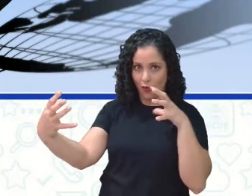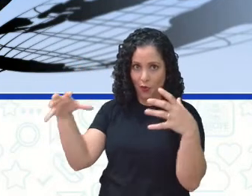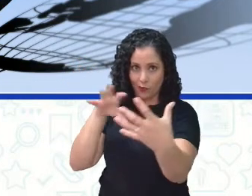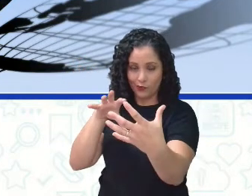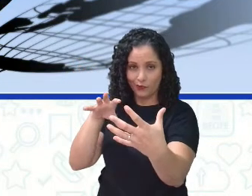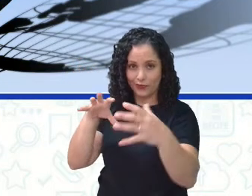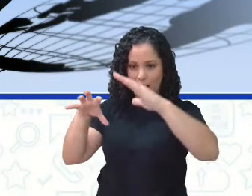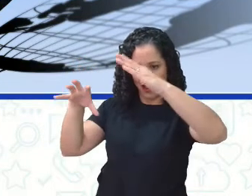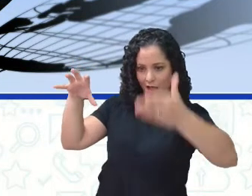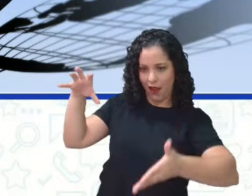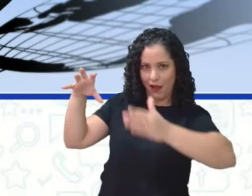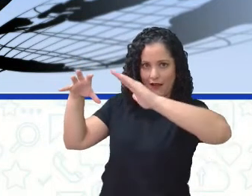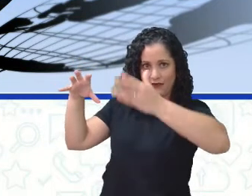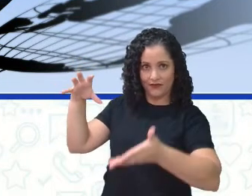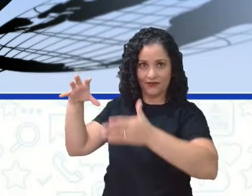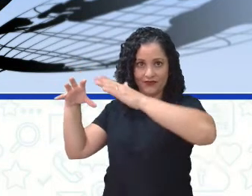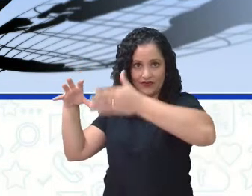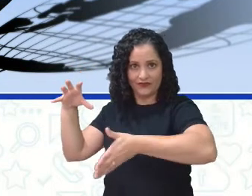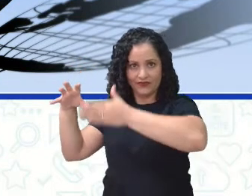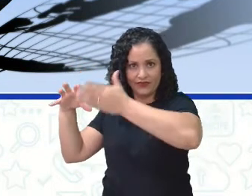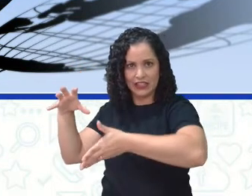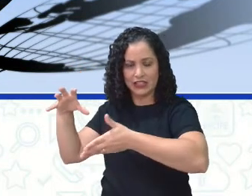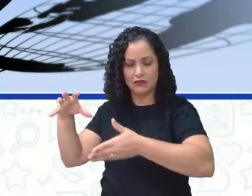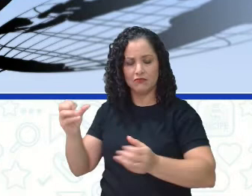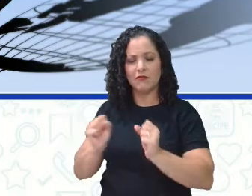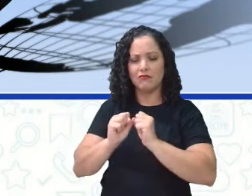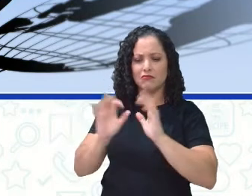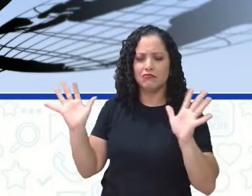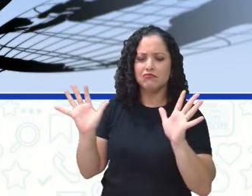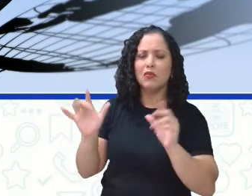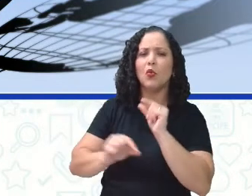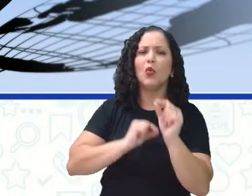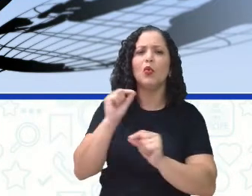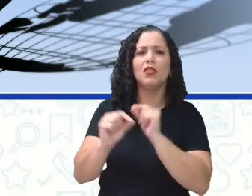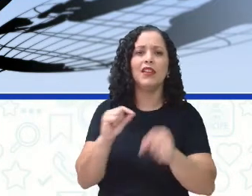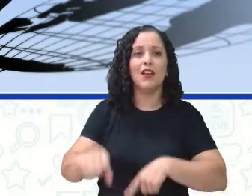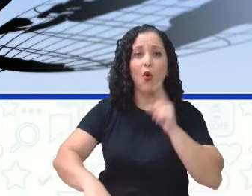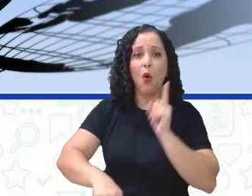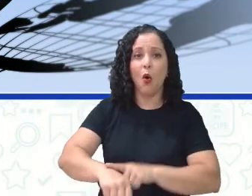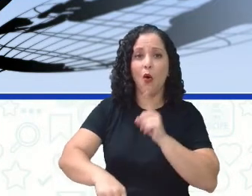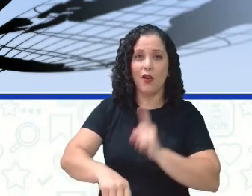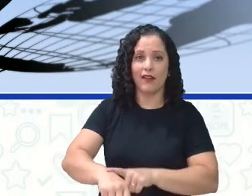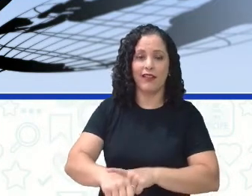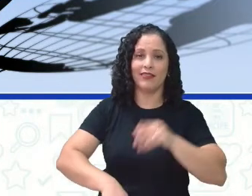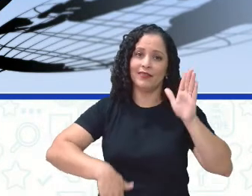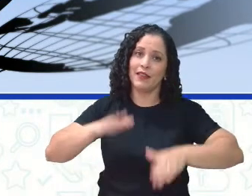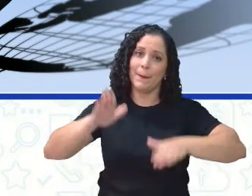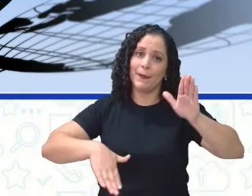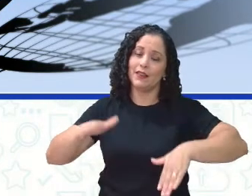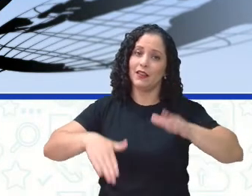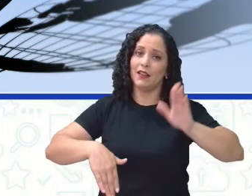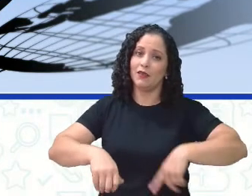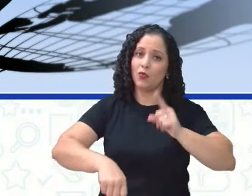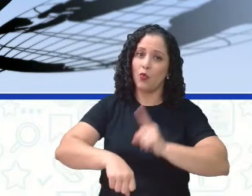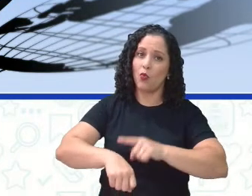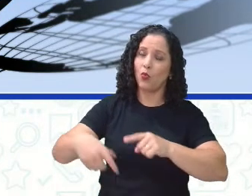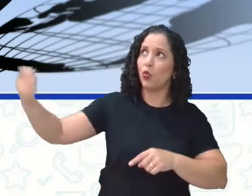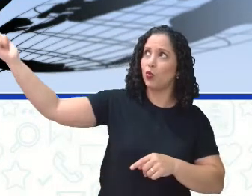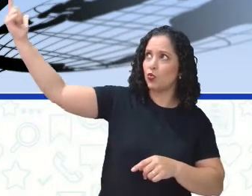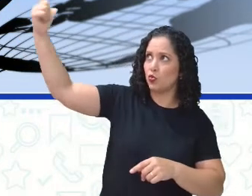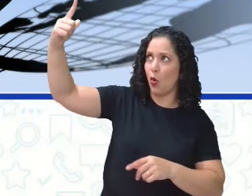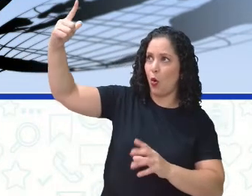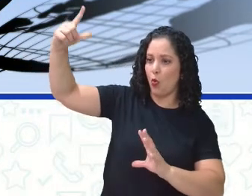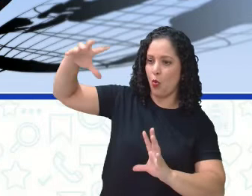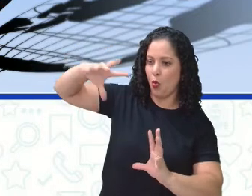a Terra para efeitos de definição horária de acordo com o movimento aparente do Sol. Então, a gente vai ver